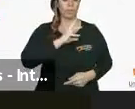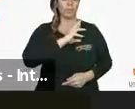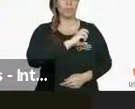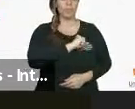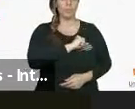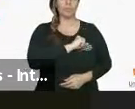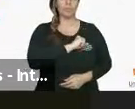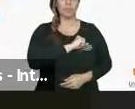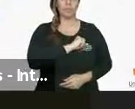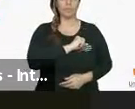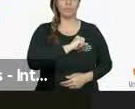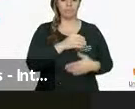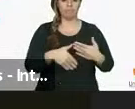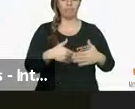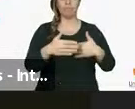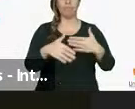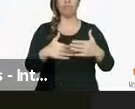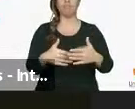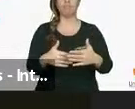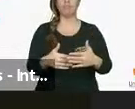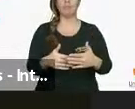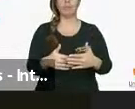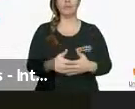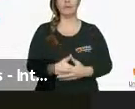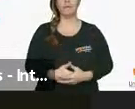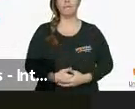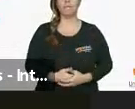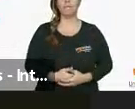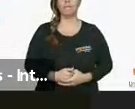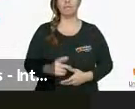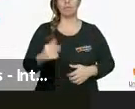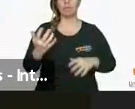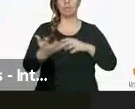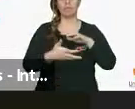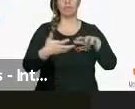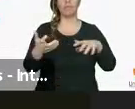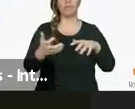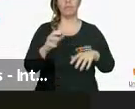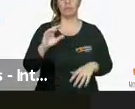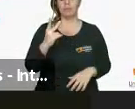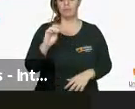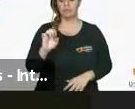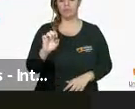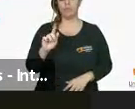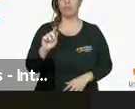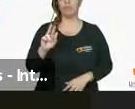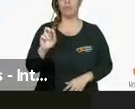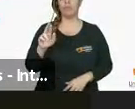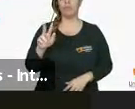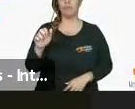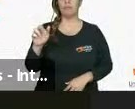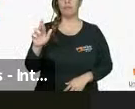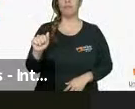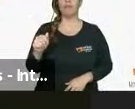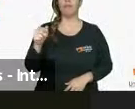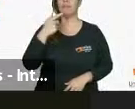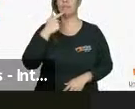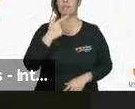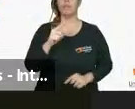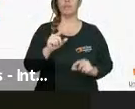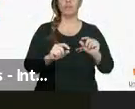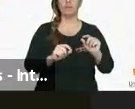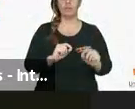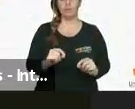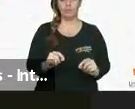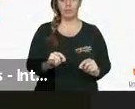sapiens amans. O revolucionário Che Guevara vai dizer aí que endurecesse,